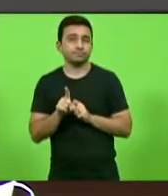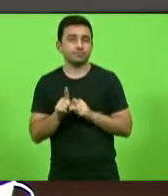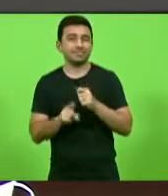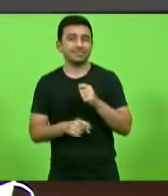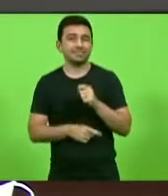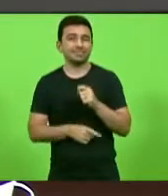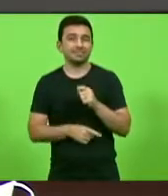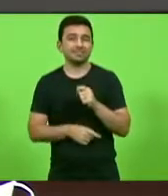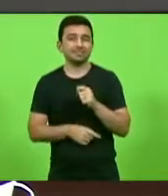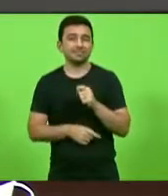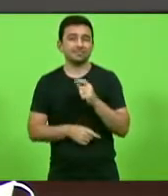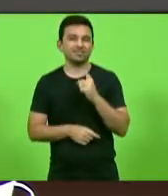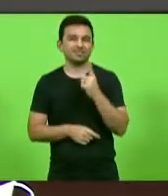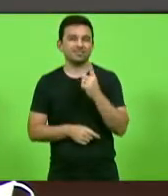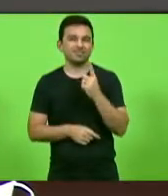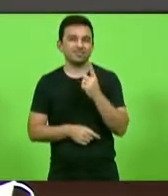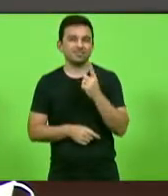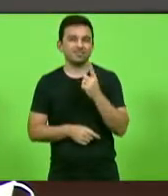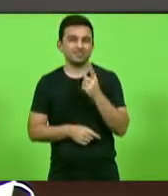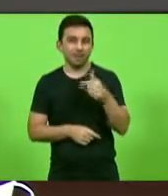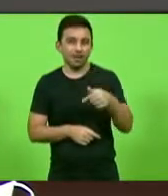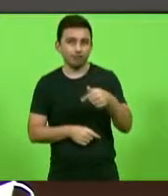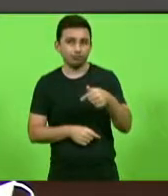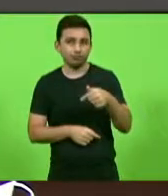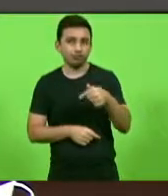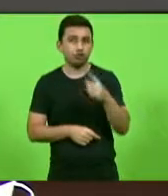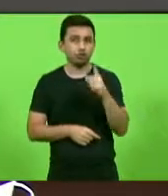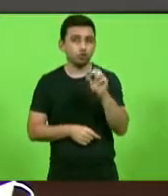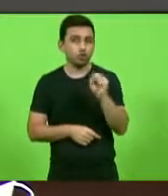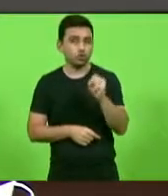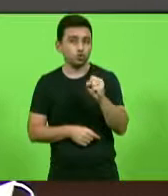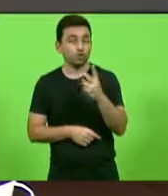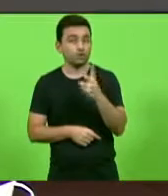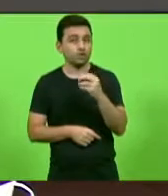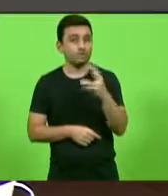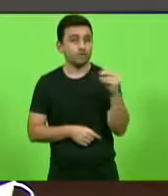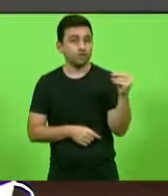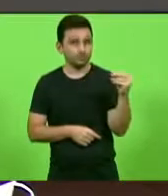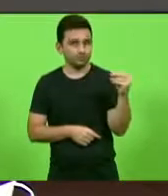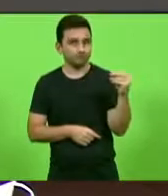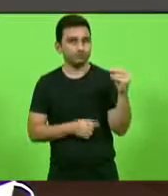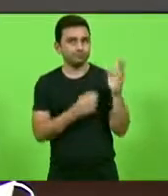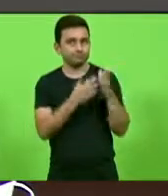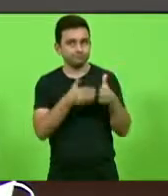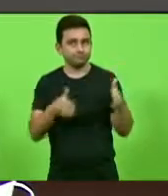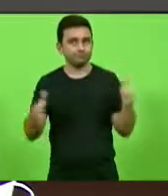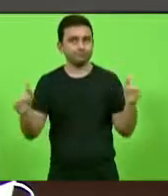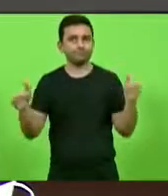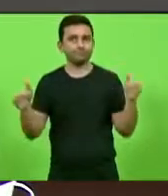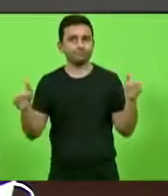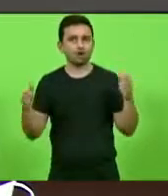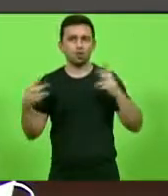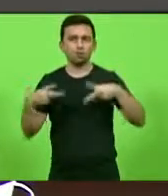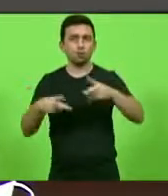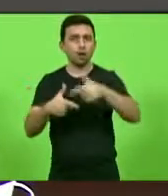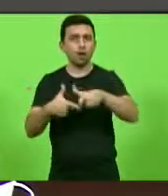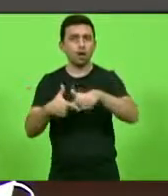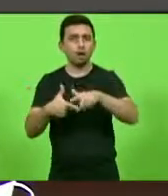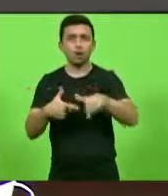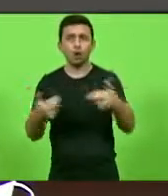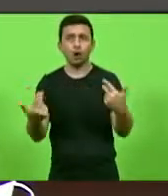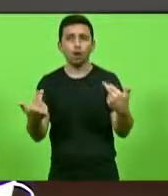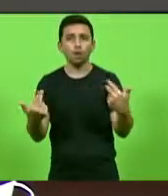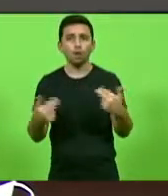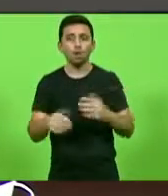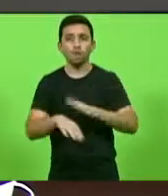16, 17, né, no mês 17 para o 18 do ano 2020, porque continuam os mesmos problemas. Já estamos há mais